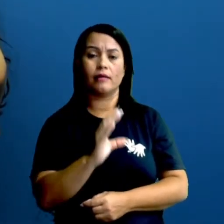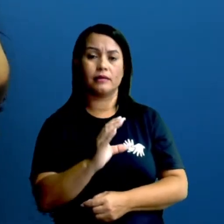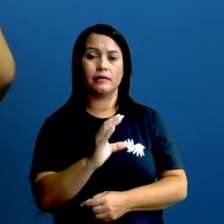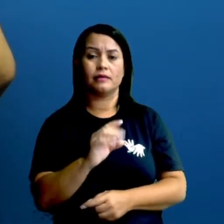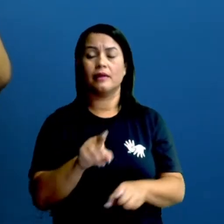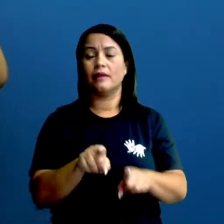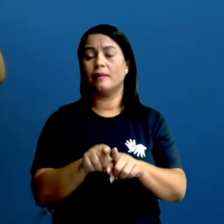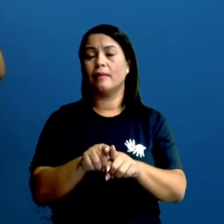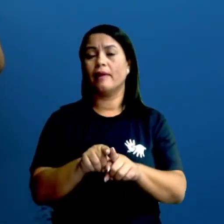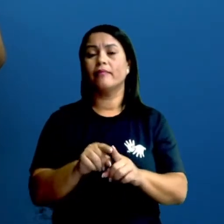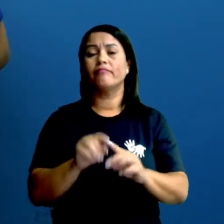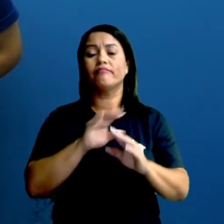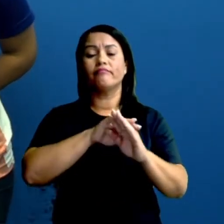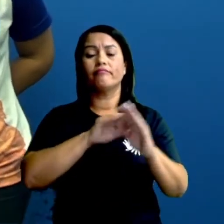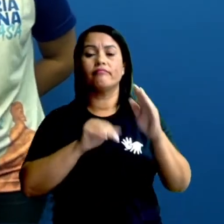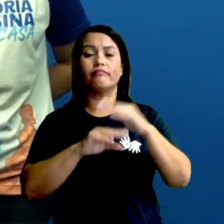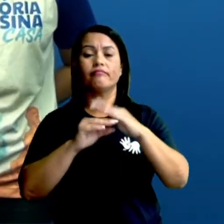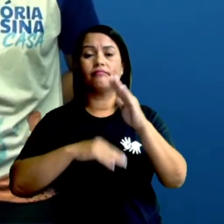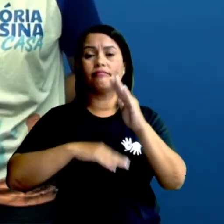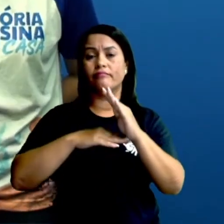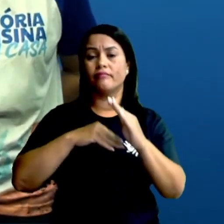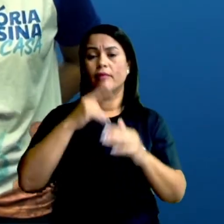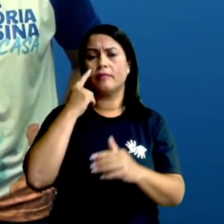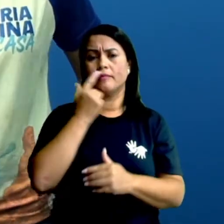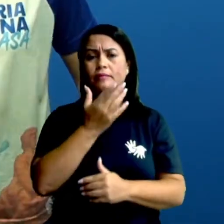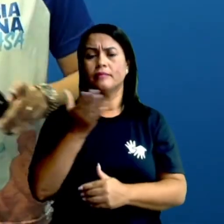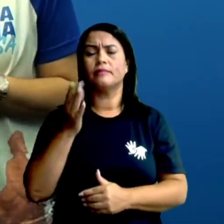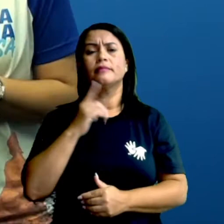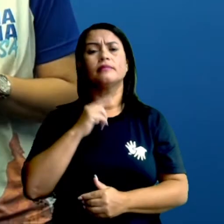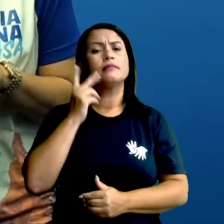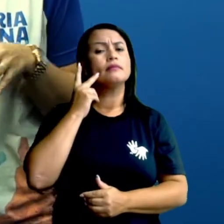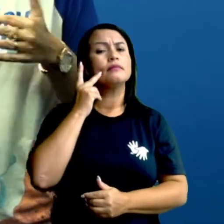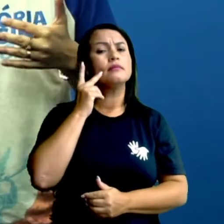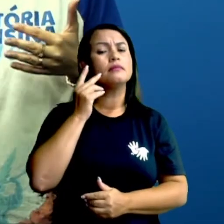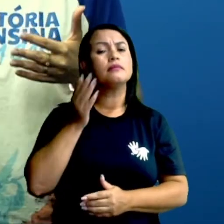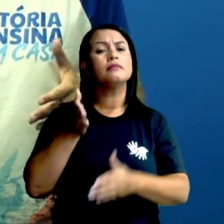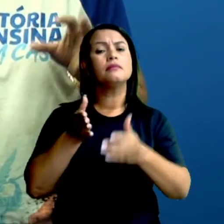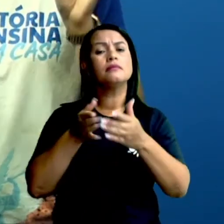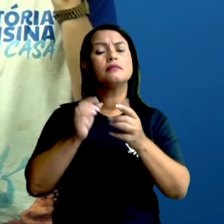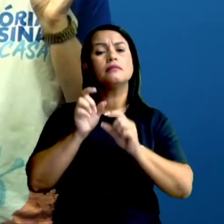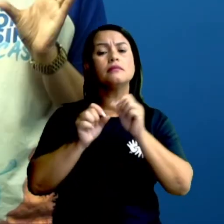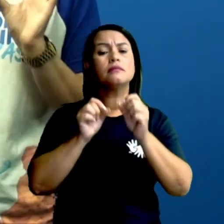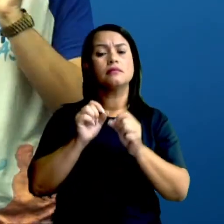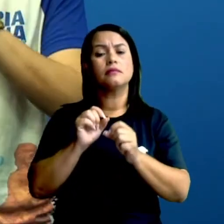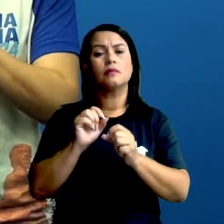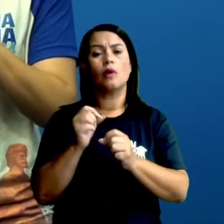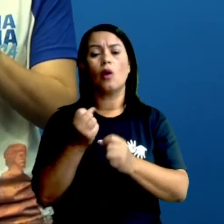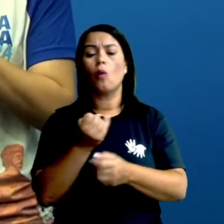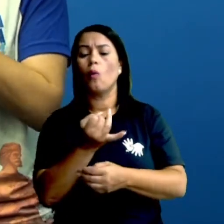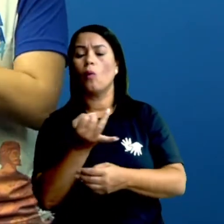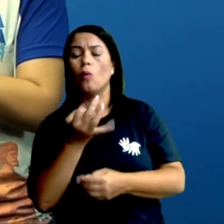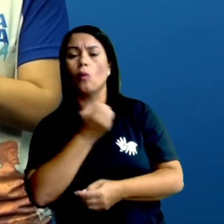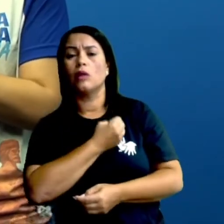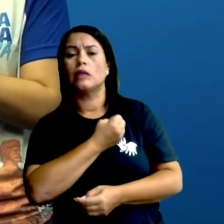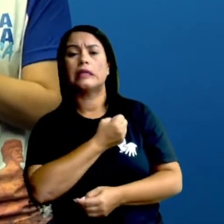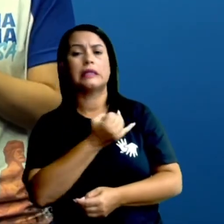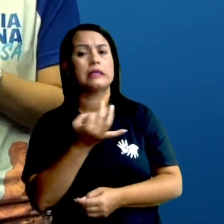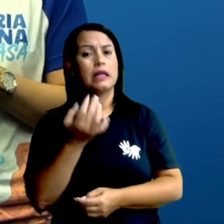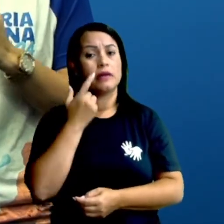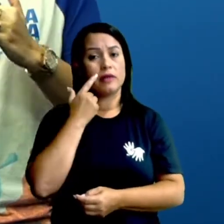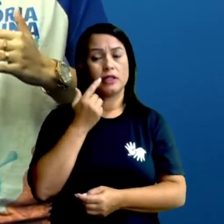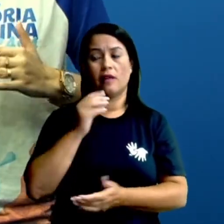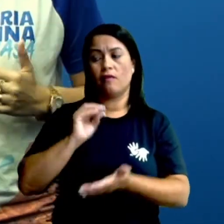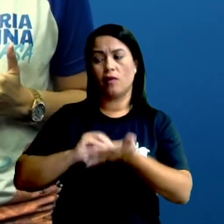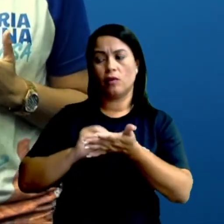lado C, ok? Então, geralmente, quando pede o valor do perímetro, ele vem com o valor. Aqui eu não coloquei sem o